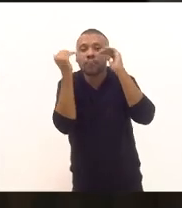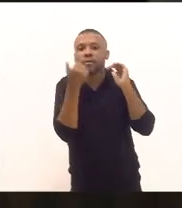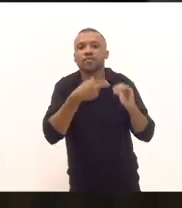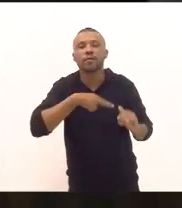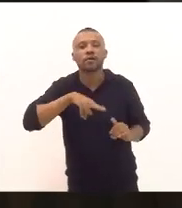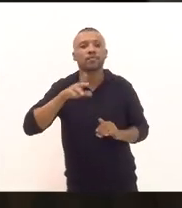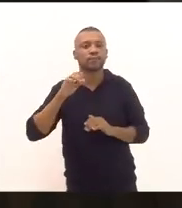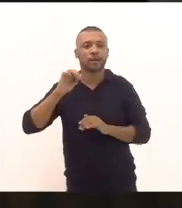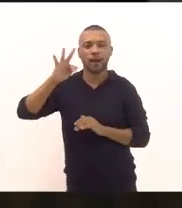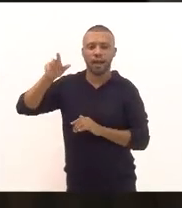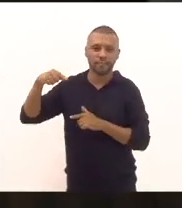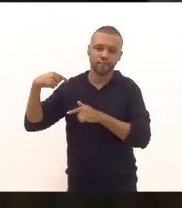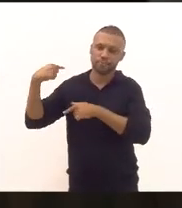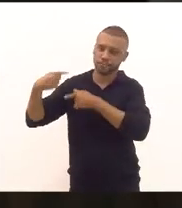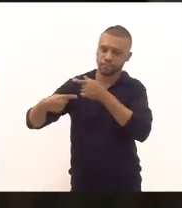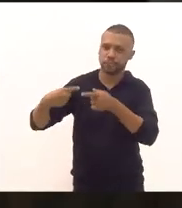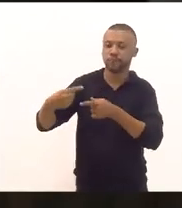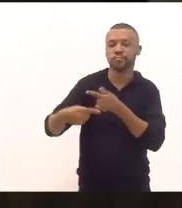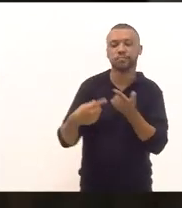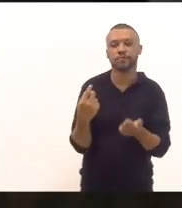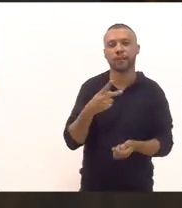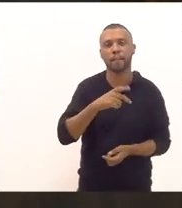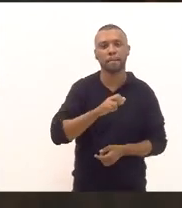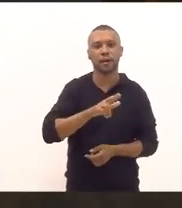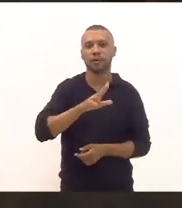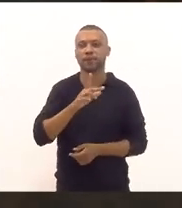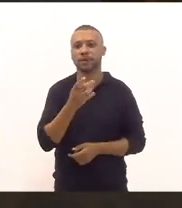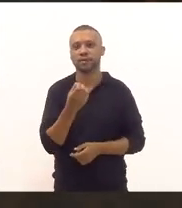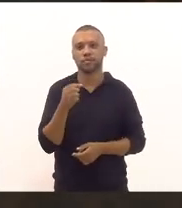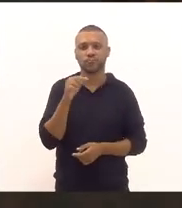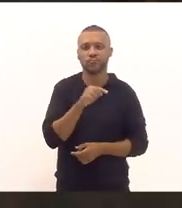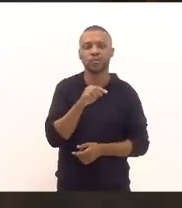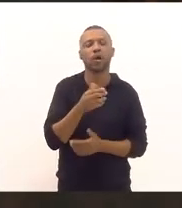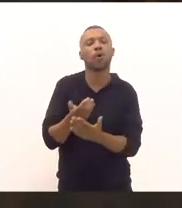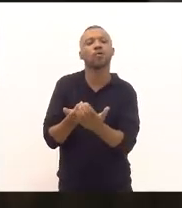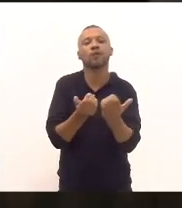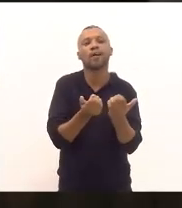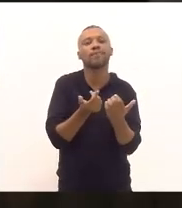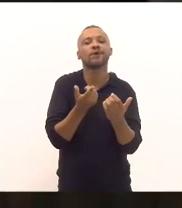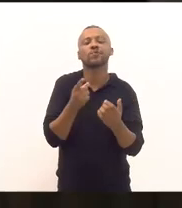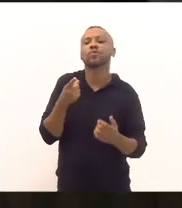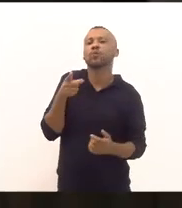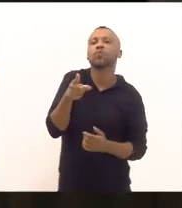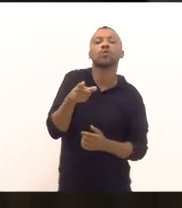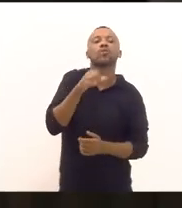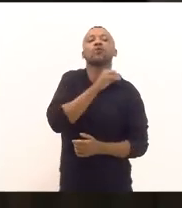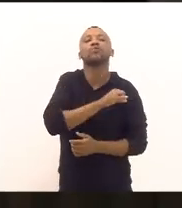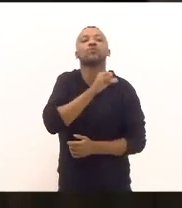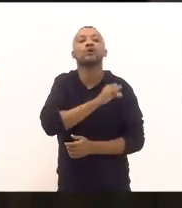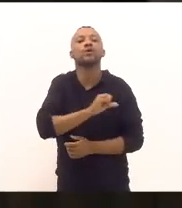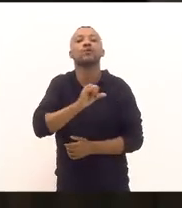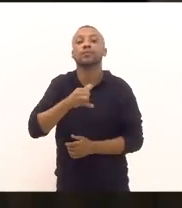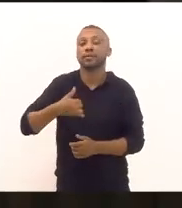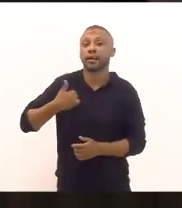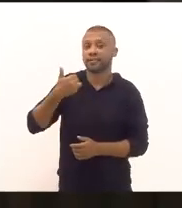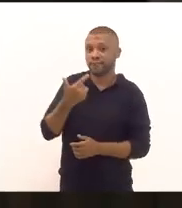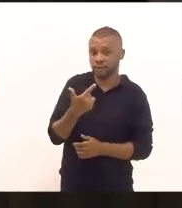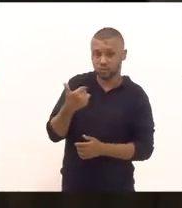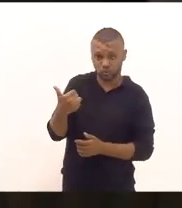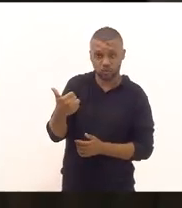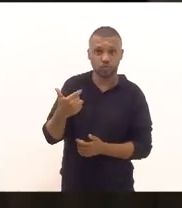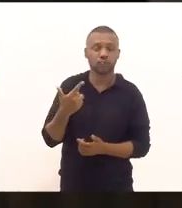religiões de matriz africana Paulinho um Jorge um jovem do subúrbio do Rio de Janeiro de 21